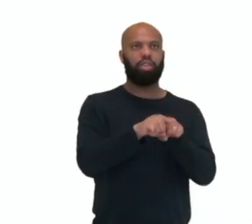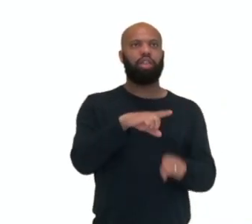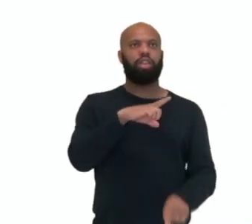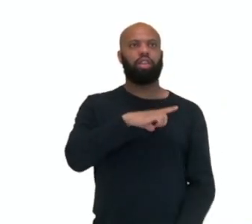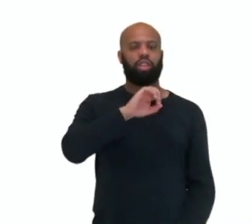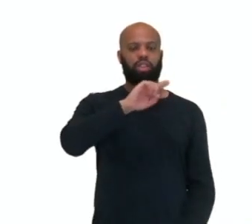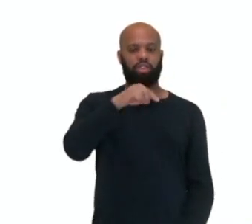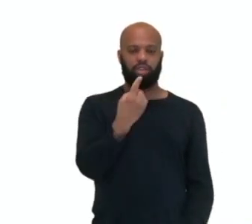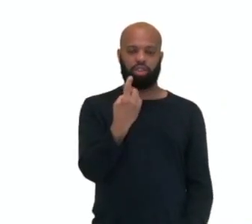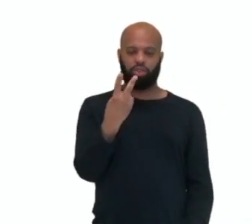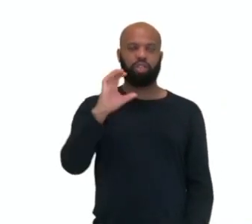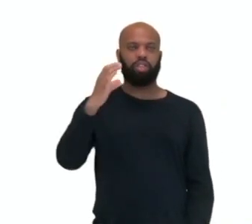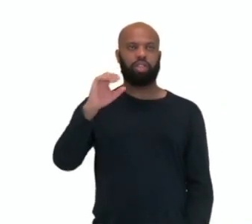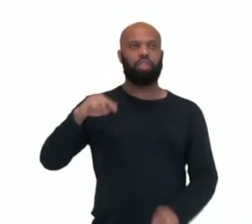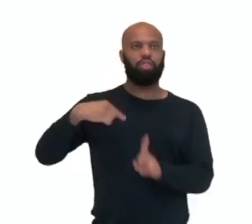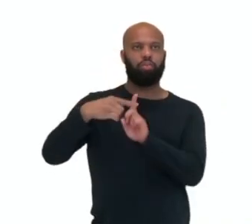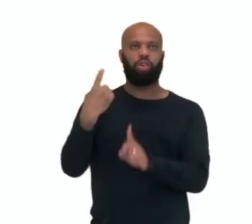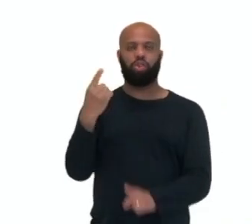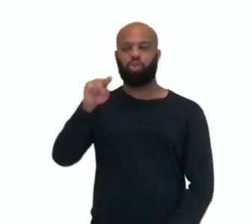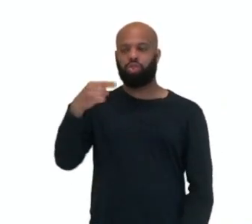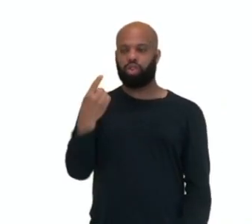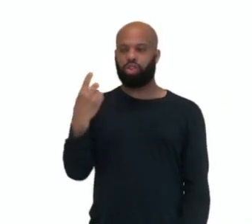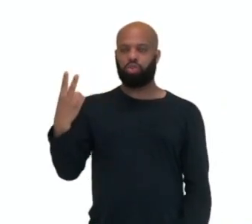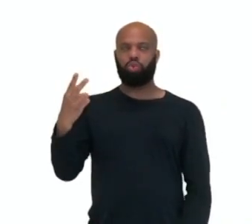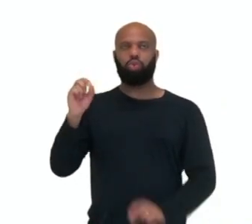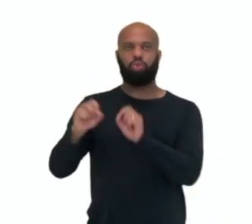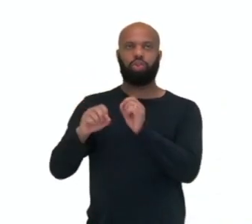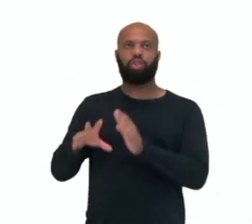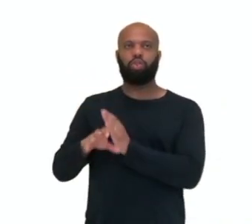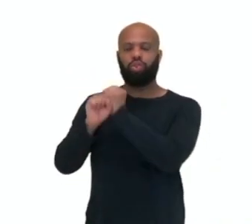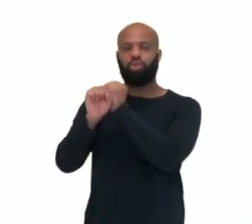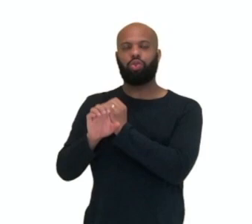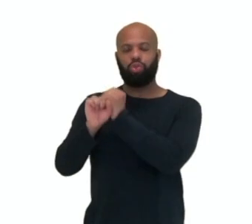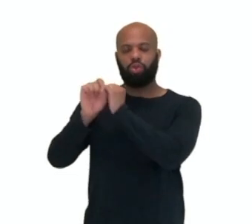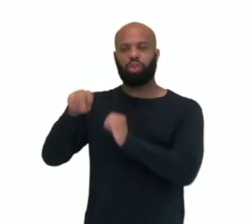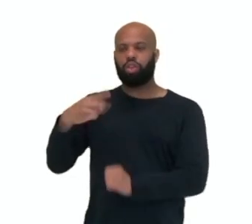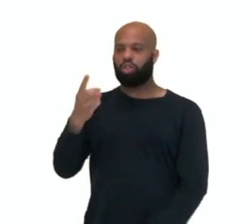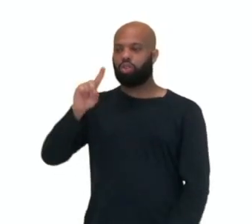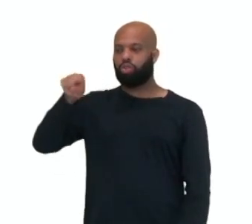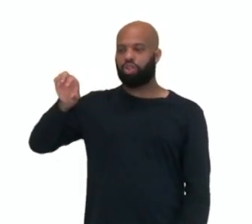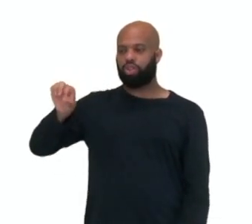12 centavos, mais 1,12, que os custos variáveis vai ser R$